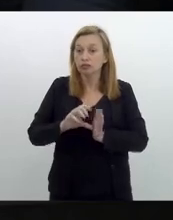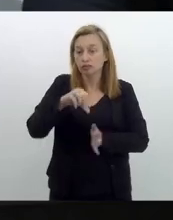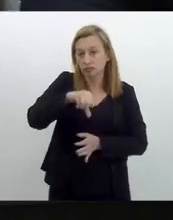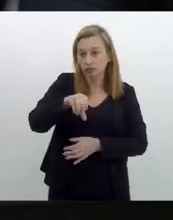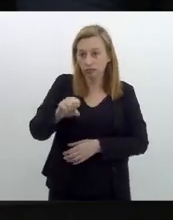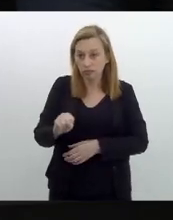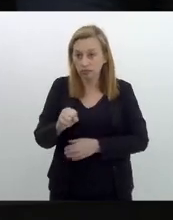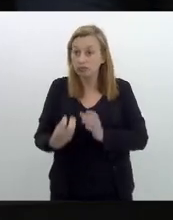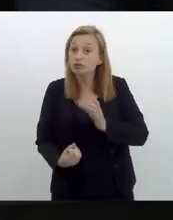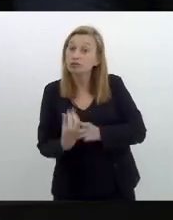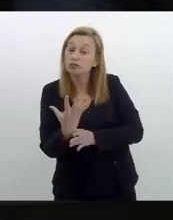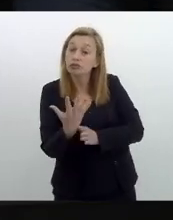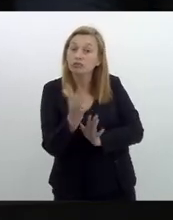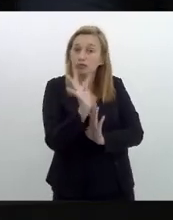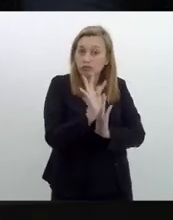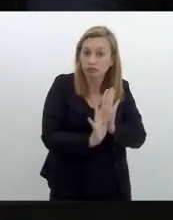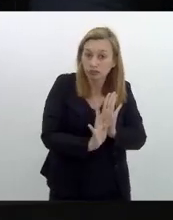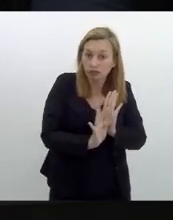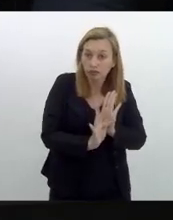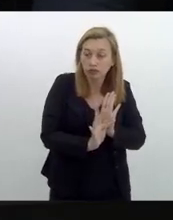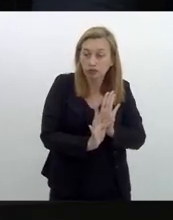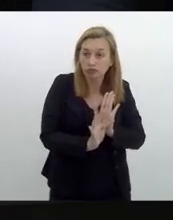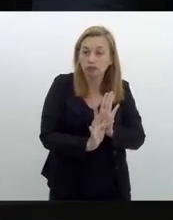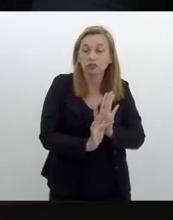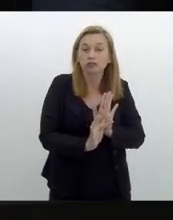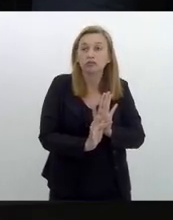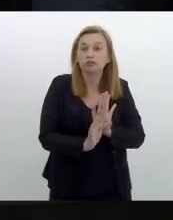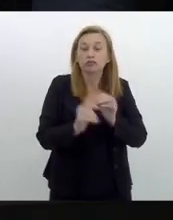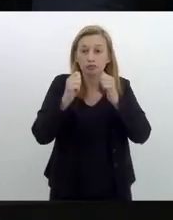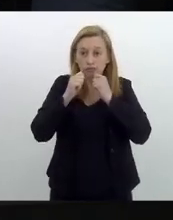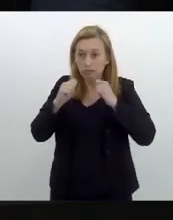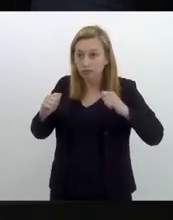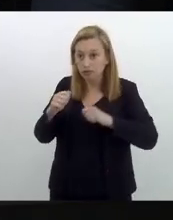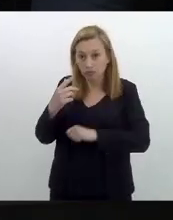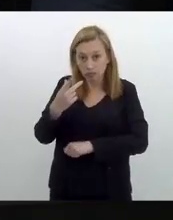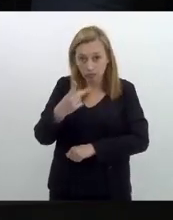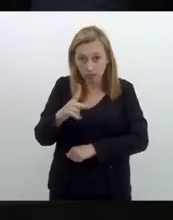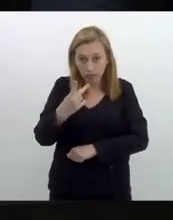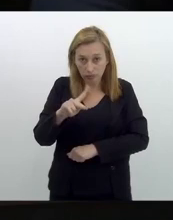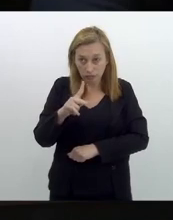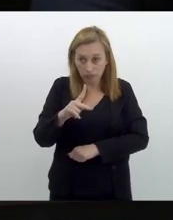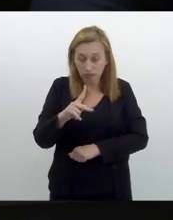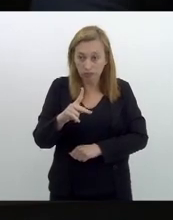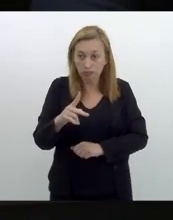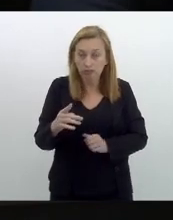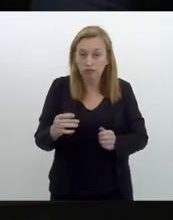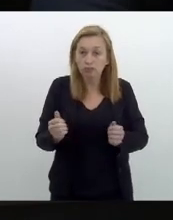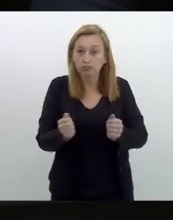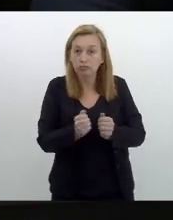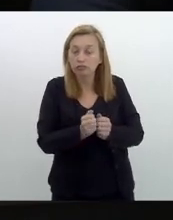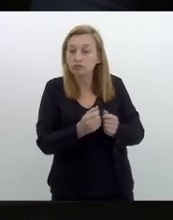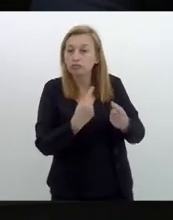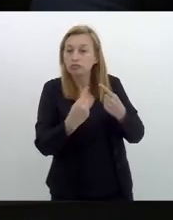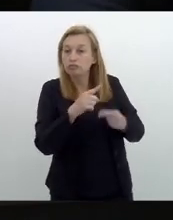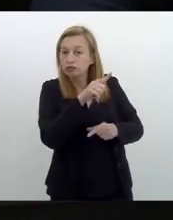sendo produzido o texto que pedi a vossa excelência a vossa assessoria já estamos acomodando esse texto a vossa